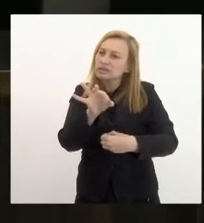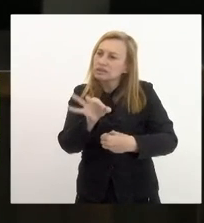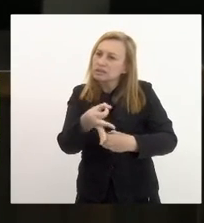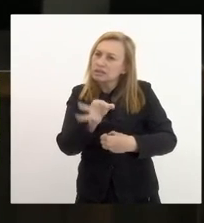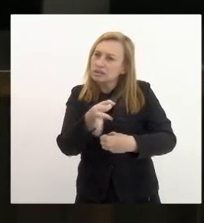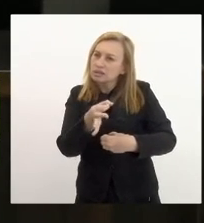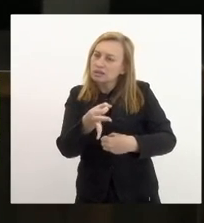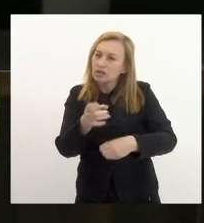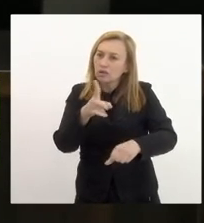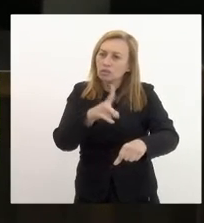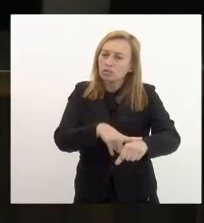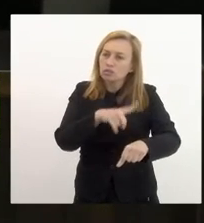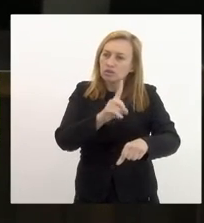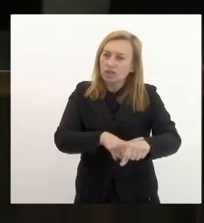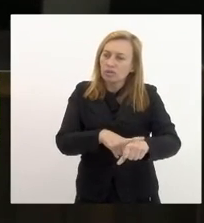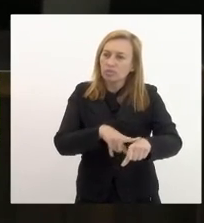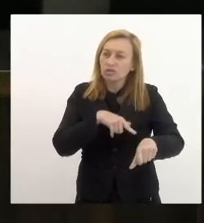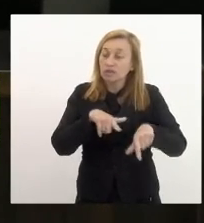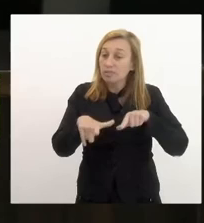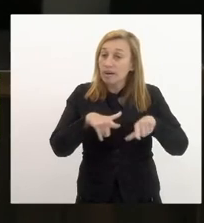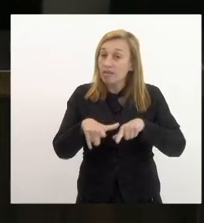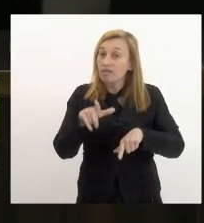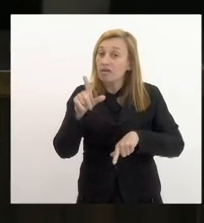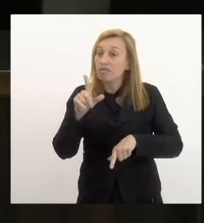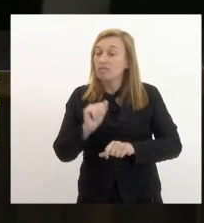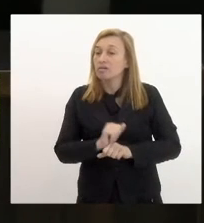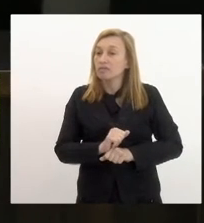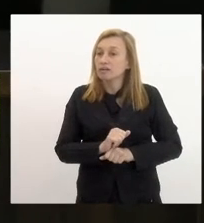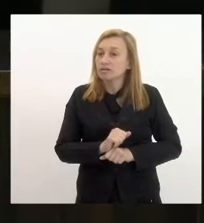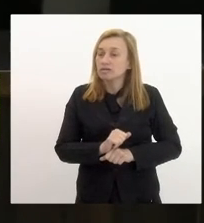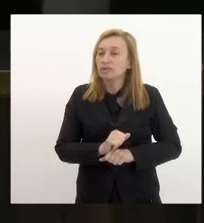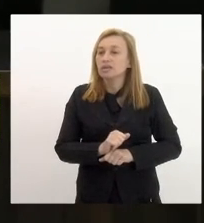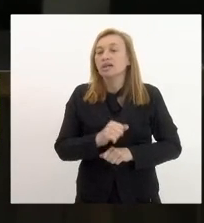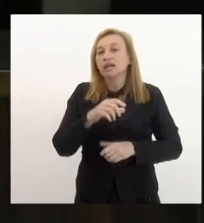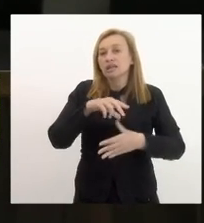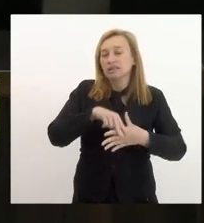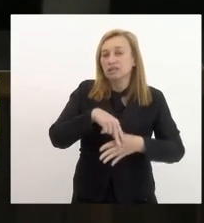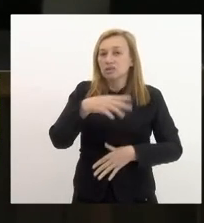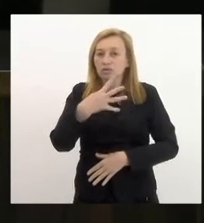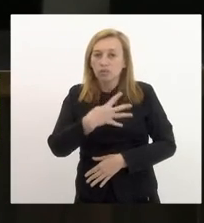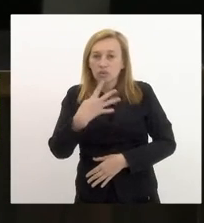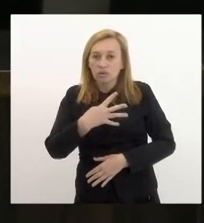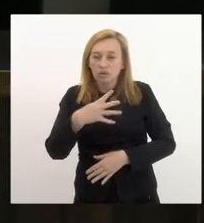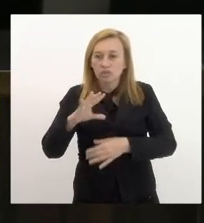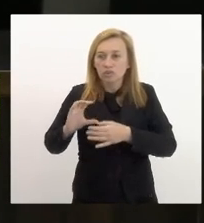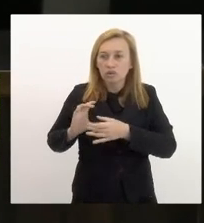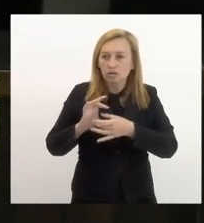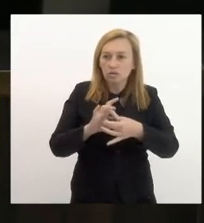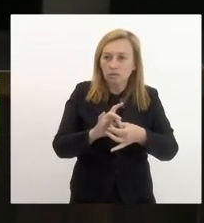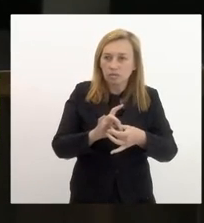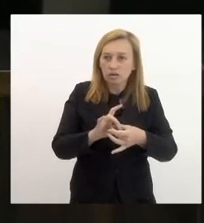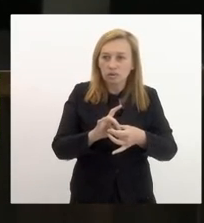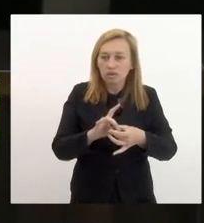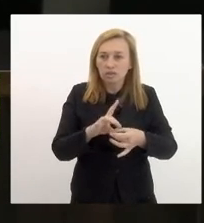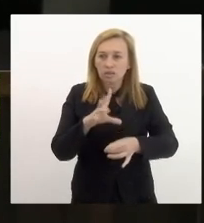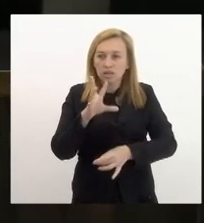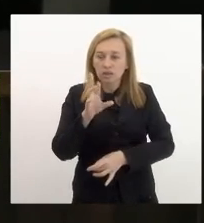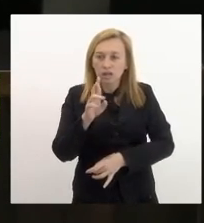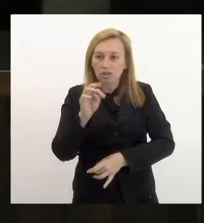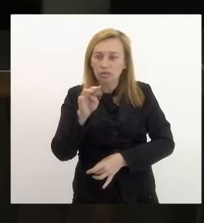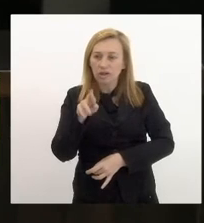exclusivamente ao tempo dos serviços e Inciso 4 as incorporações das remunerações